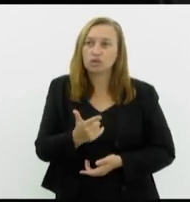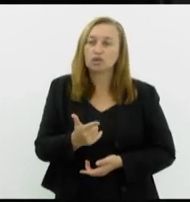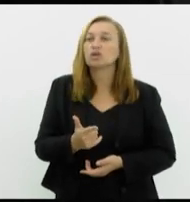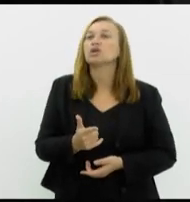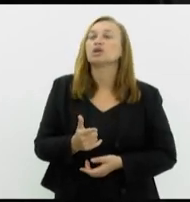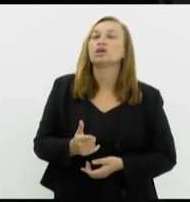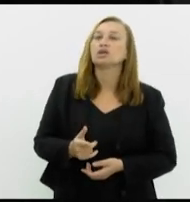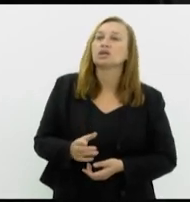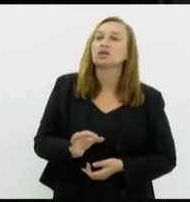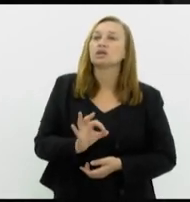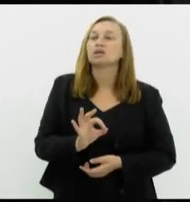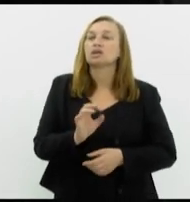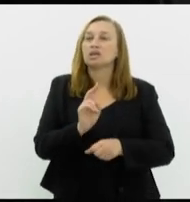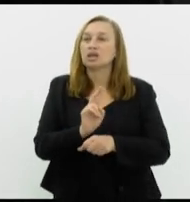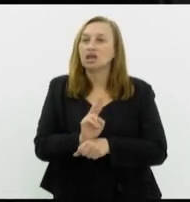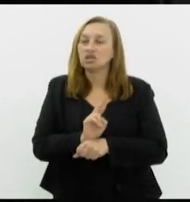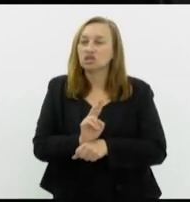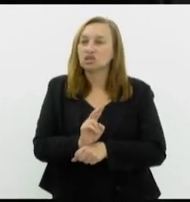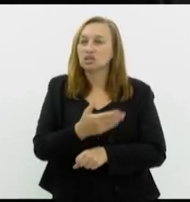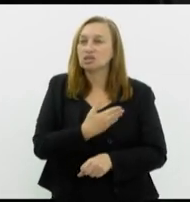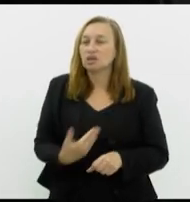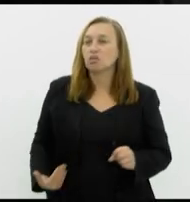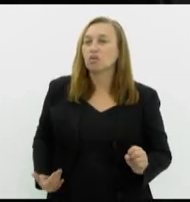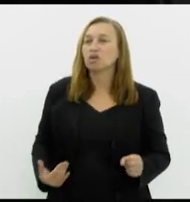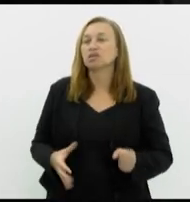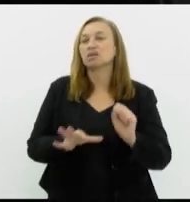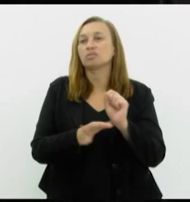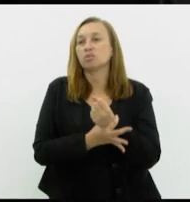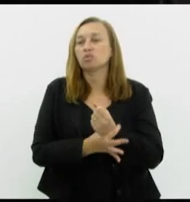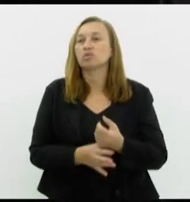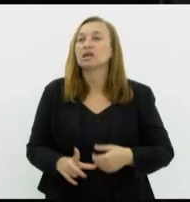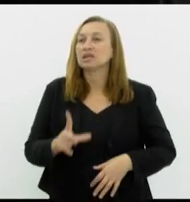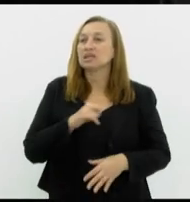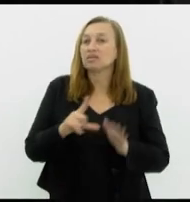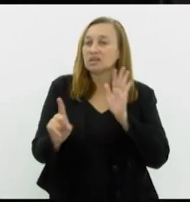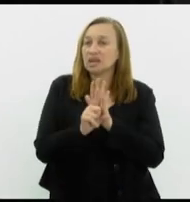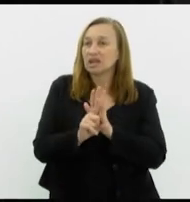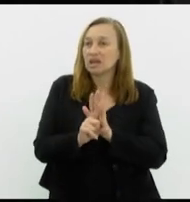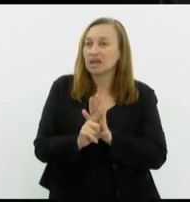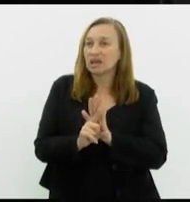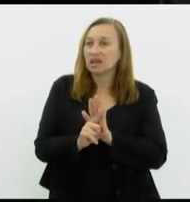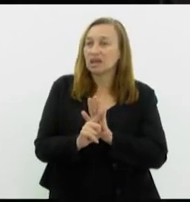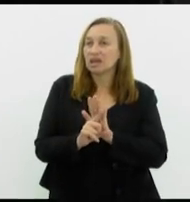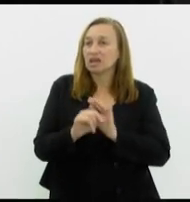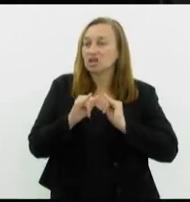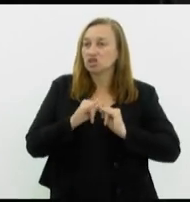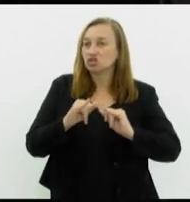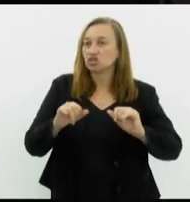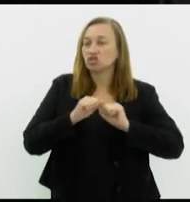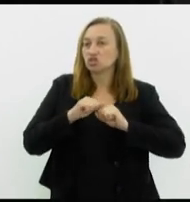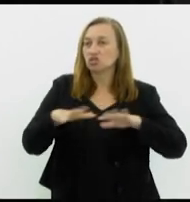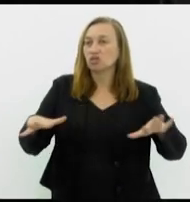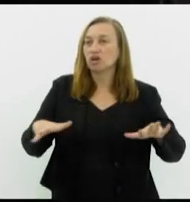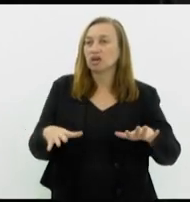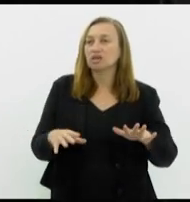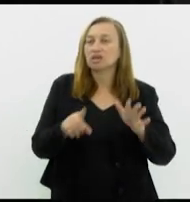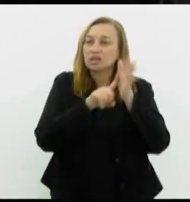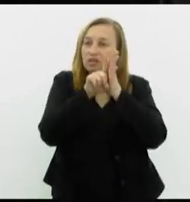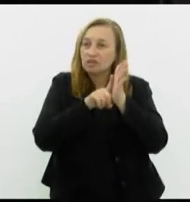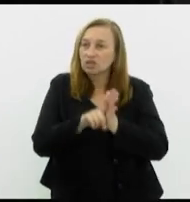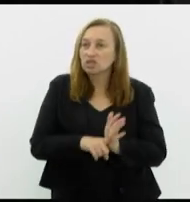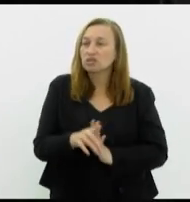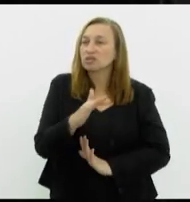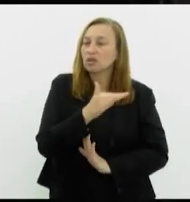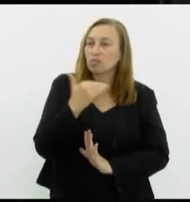da segurança pública, a gente teve essa lei muito citada durante as investigações do